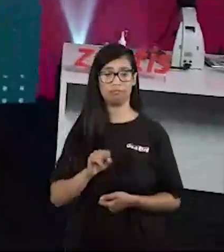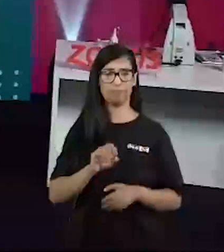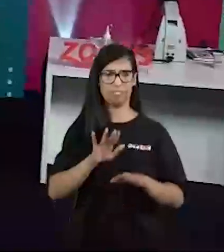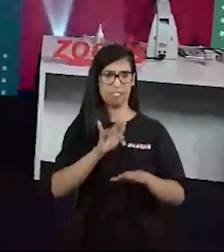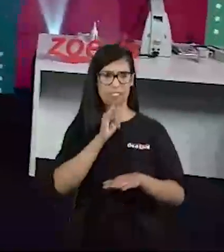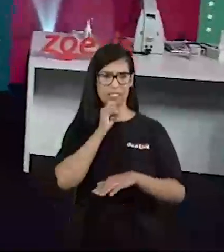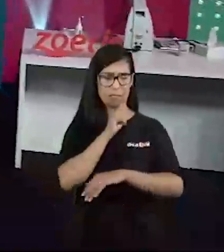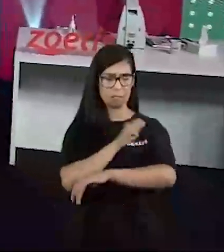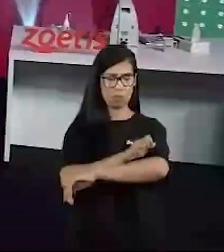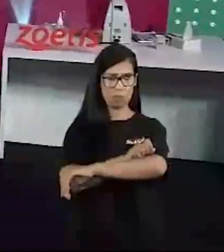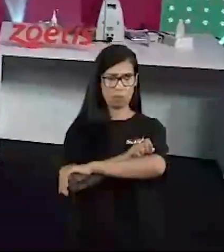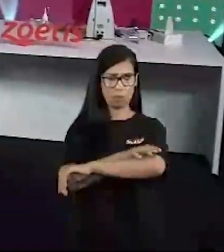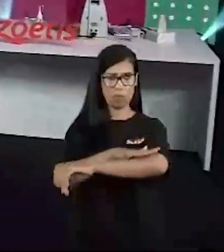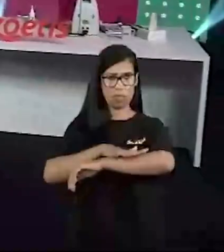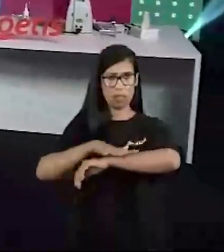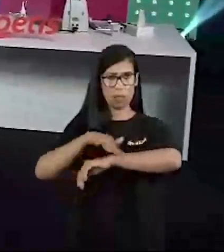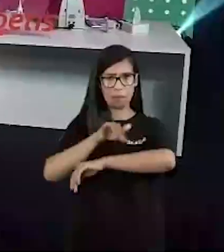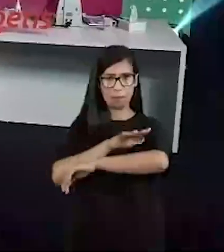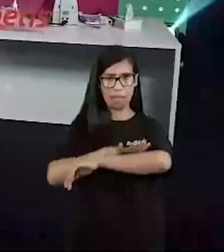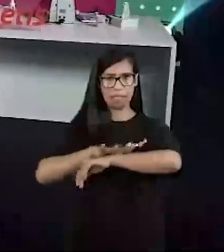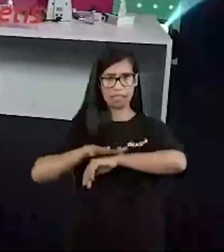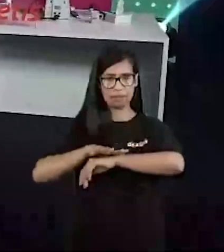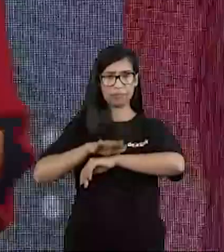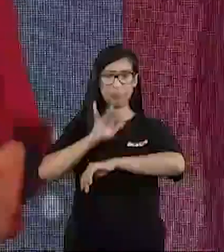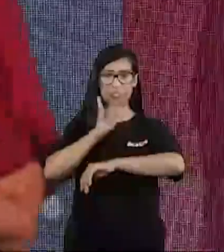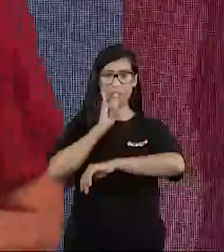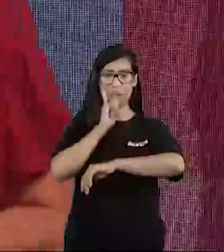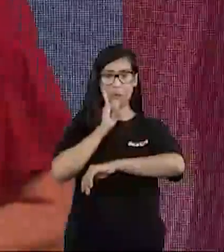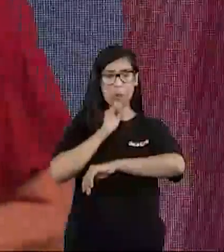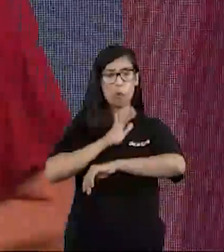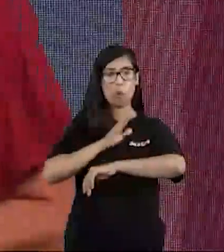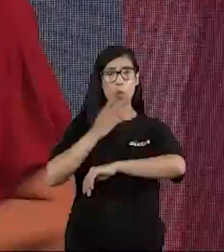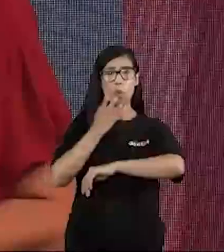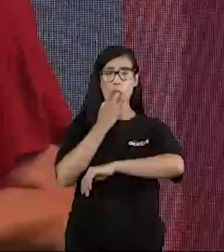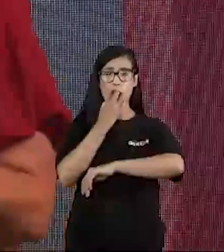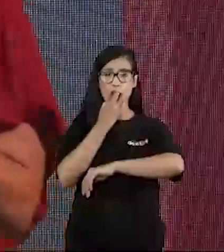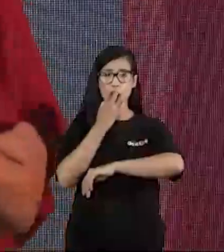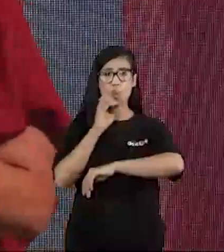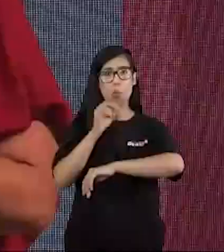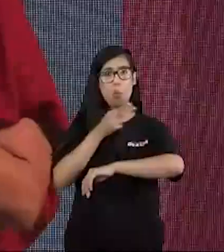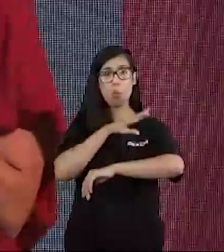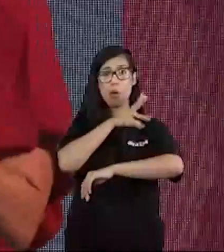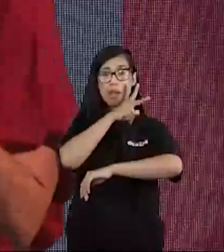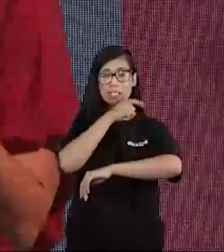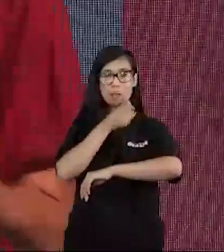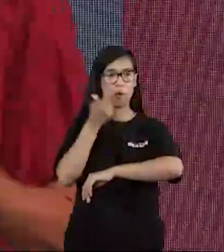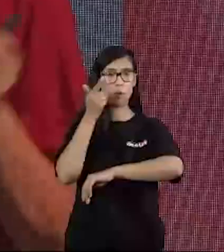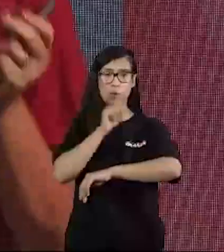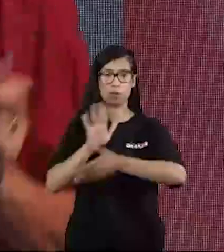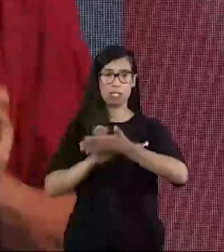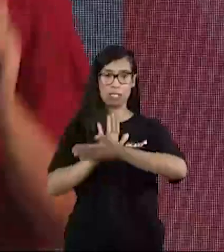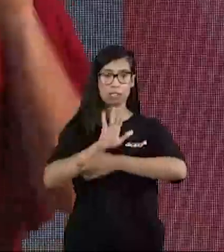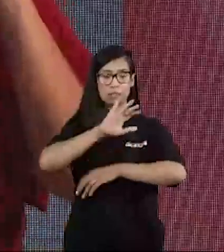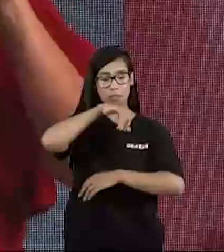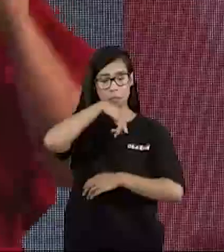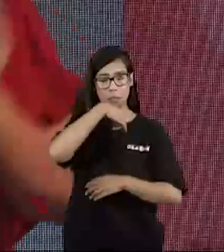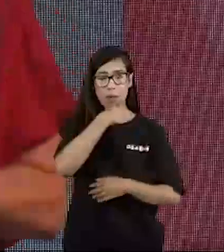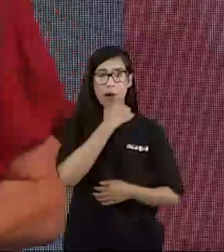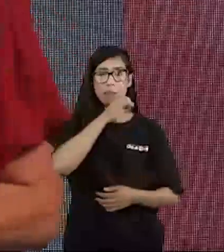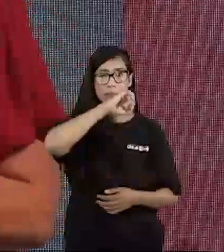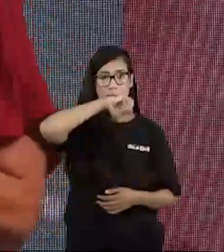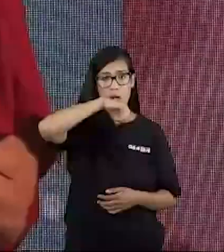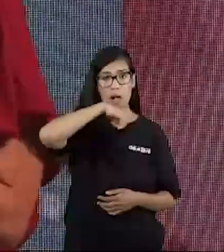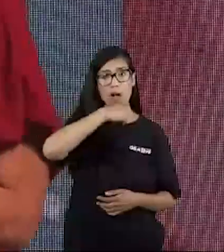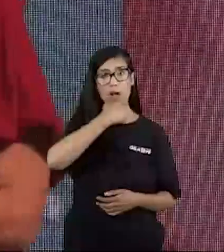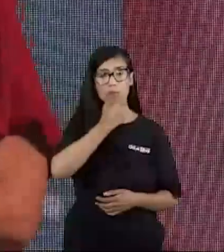não for área de alcance de lambedura, eu faço cultura. Se for na pele e área de alcance de lambedura, eu vou procurar algo